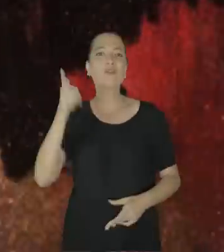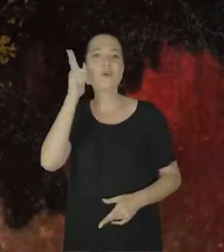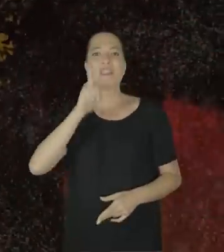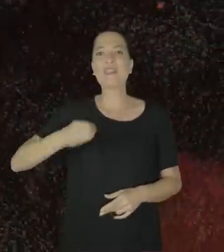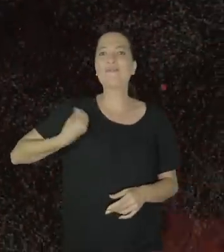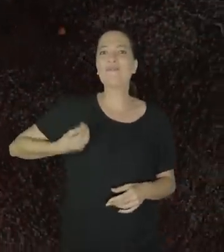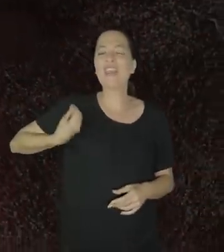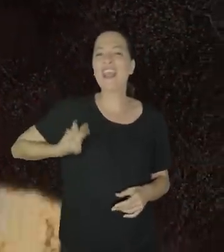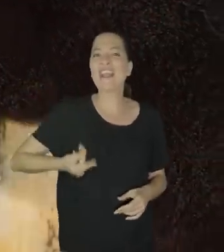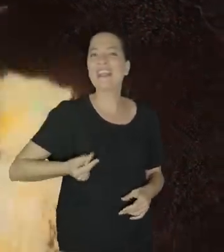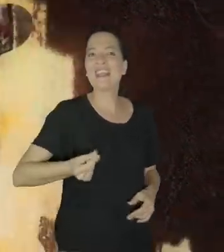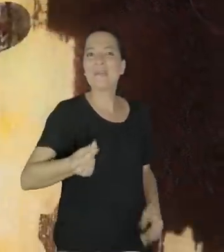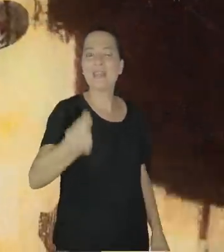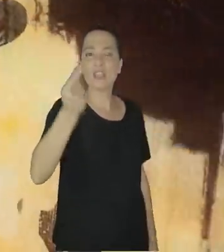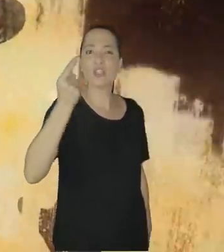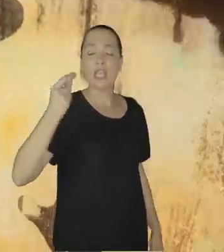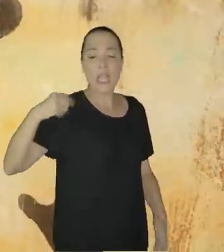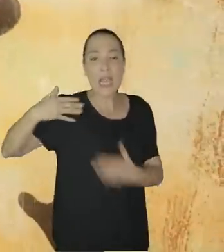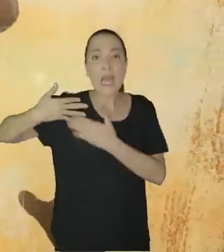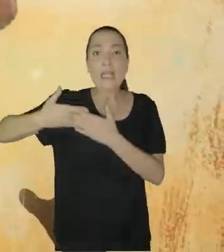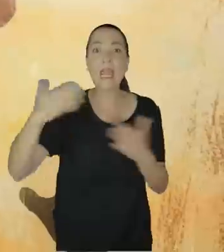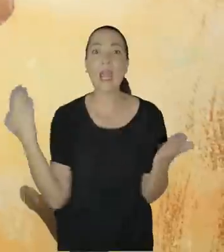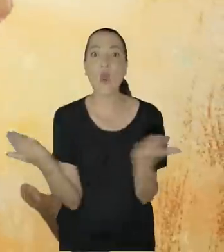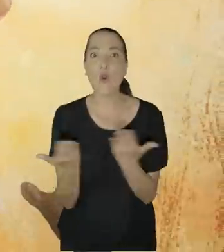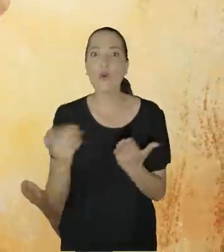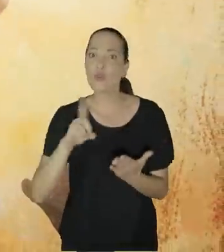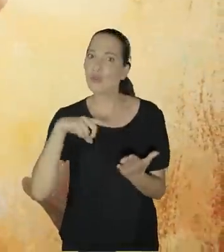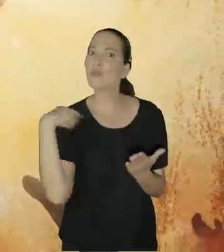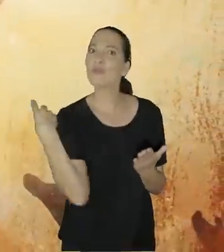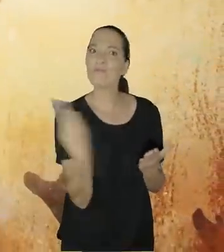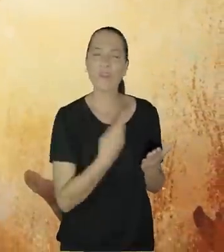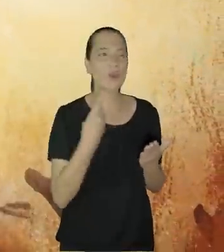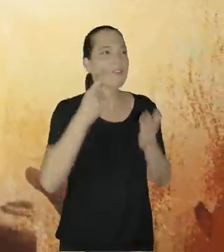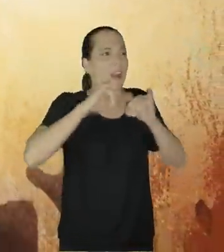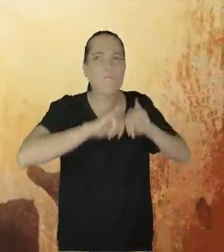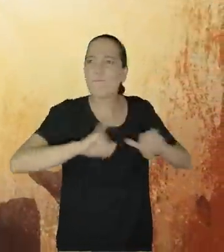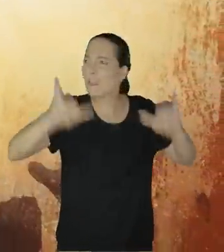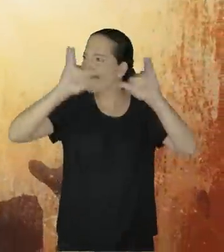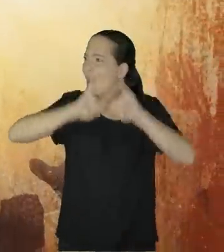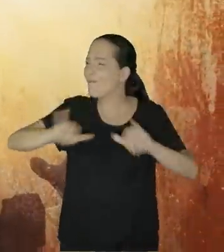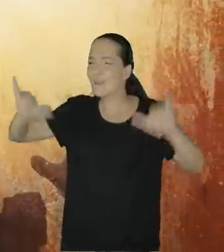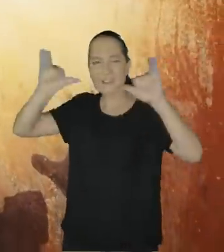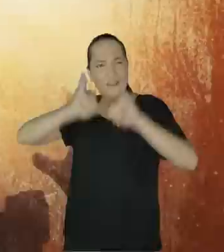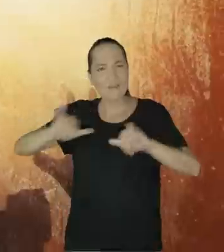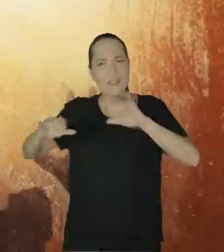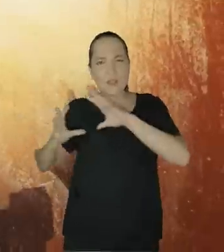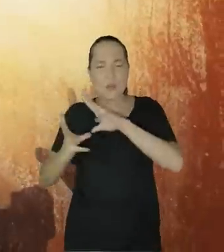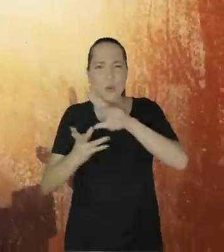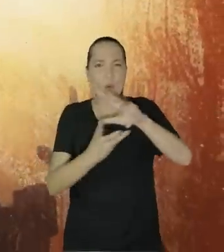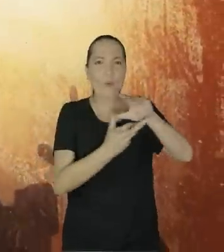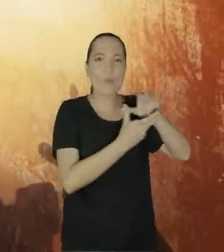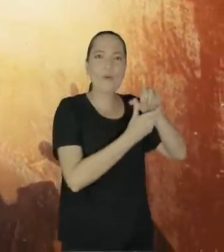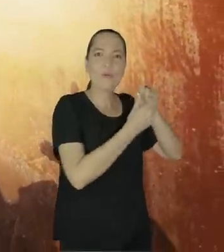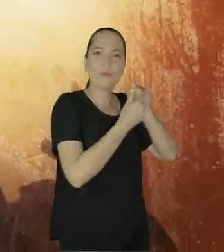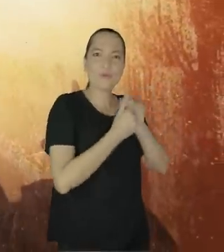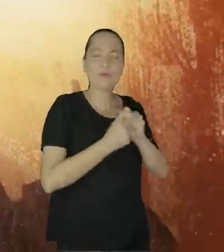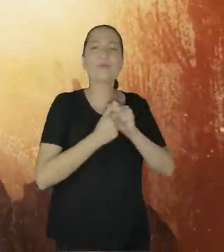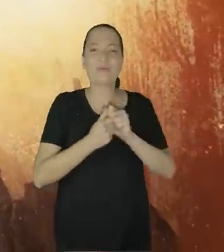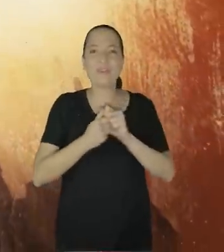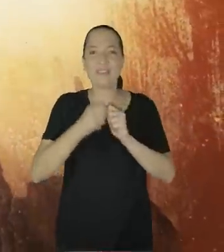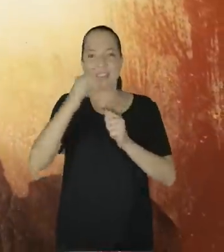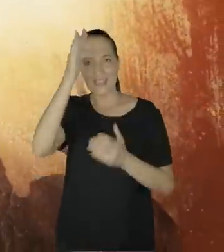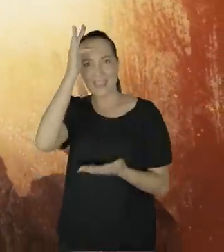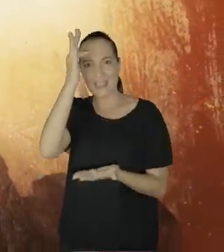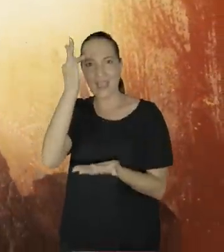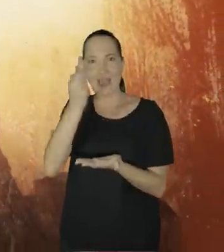hoje, ecoando por todos os cantos do mundo. Vivencie a sua fé, através da experiência